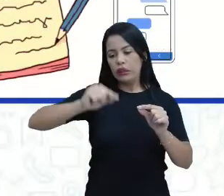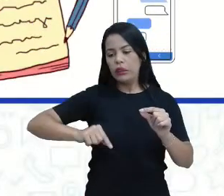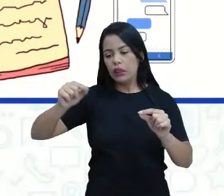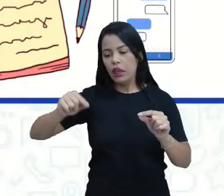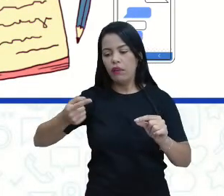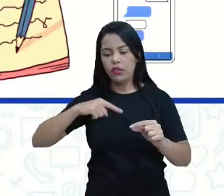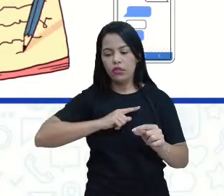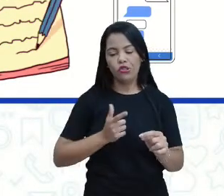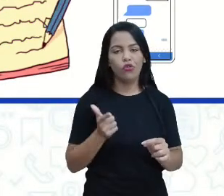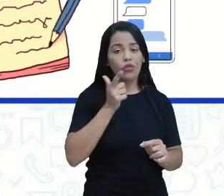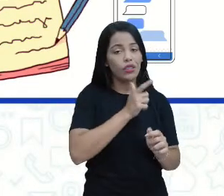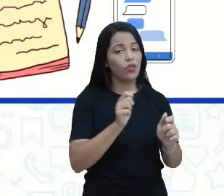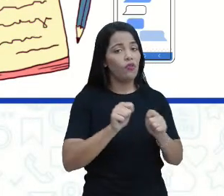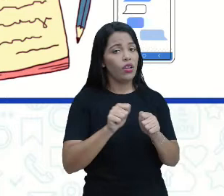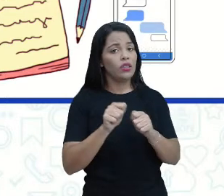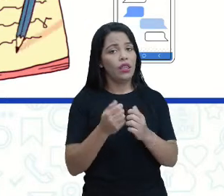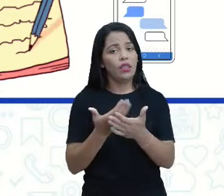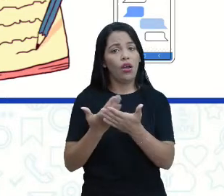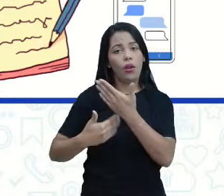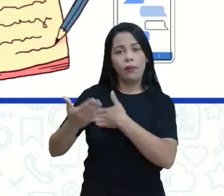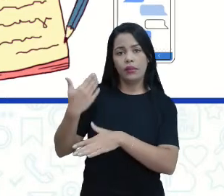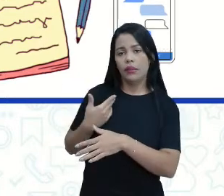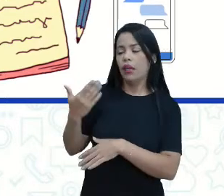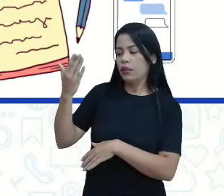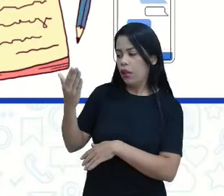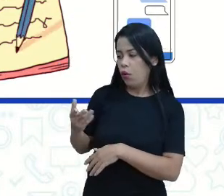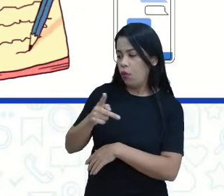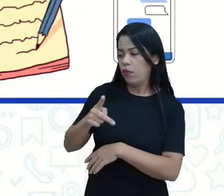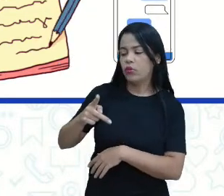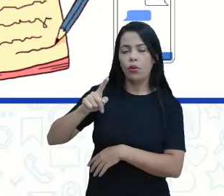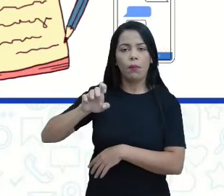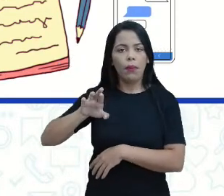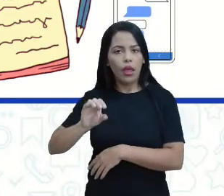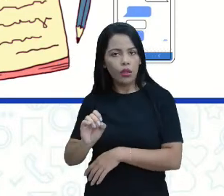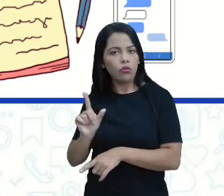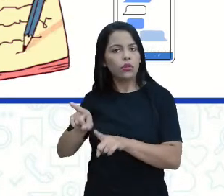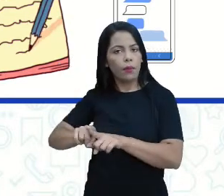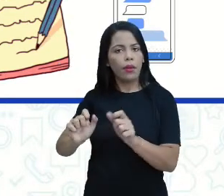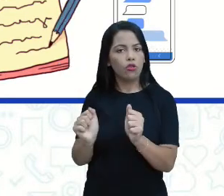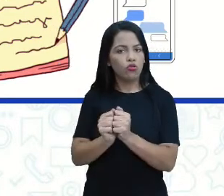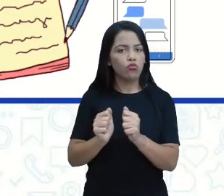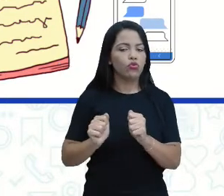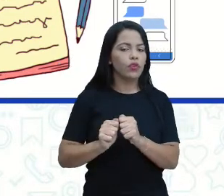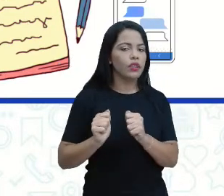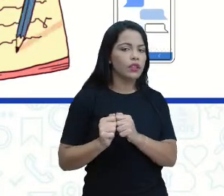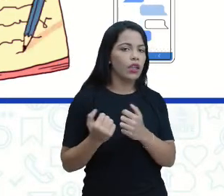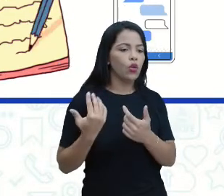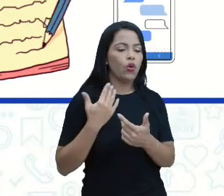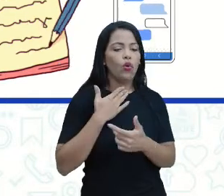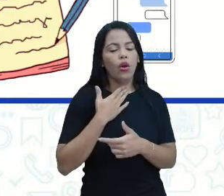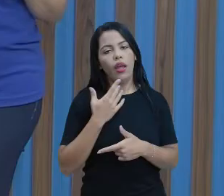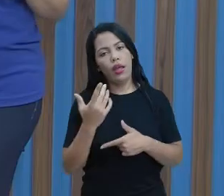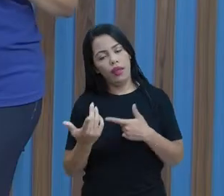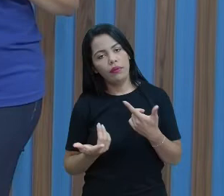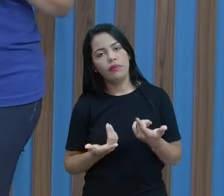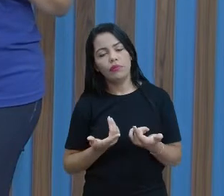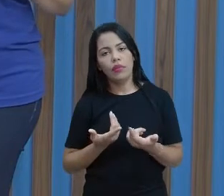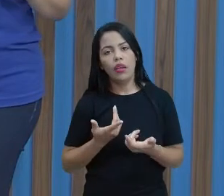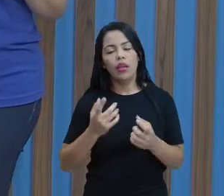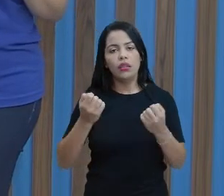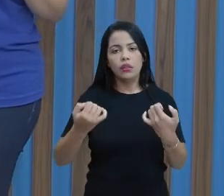na aula anterior, e o professor Pedro estava aqui também acompanhando o raciocínio e fazendo seus comentários, diante do que a gente